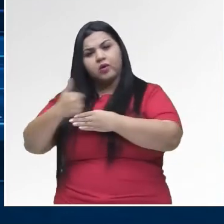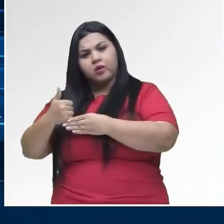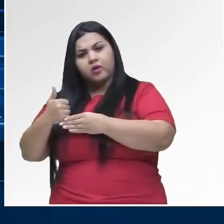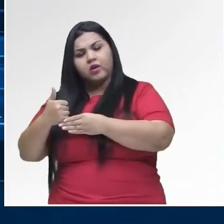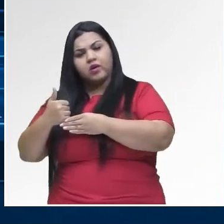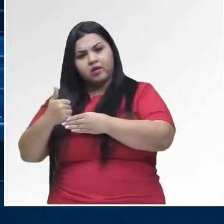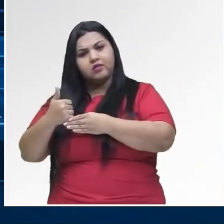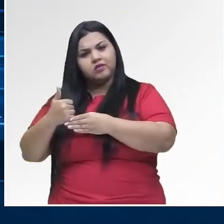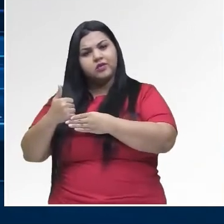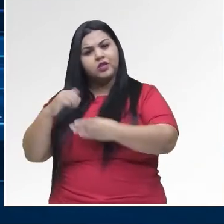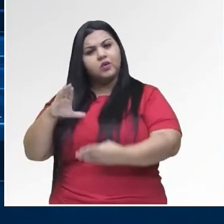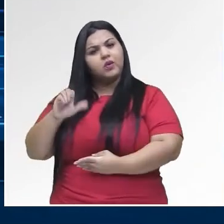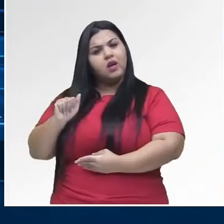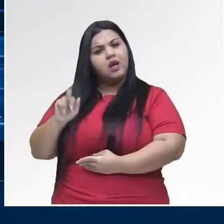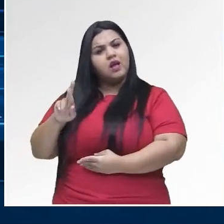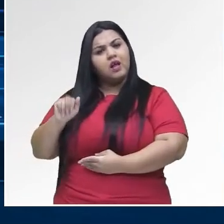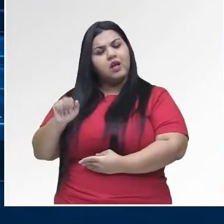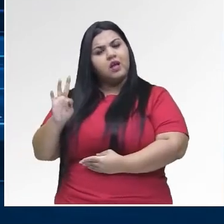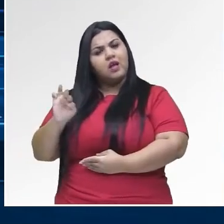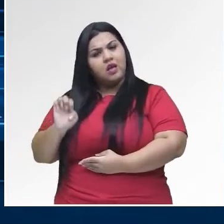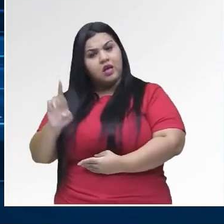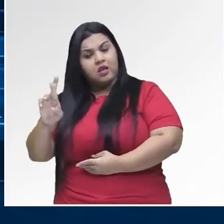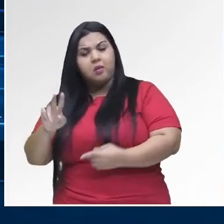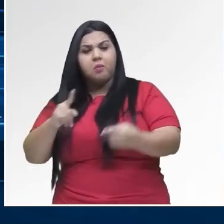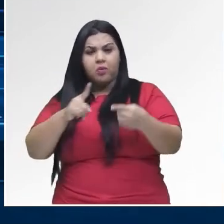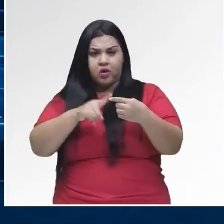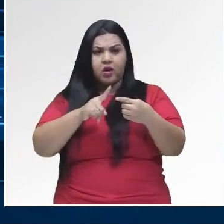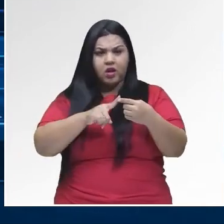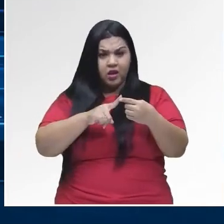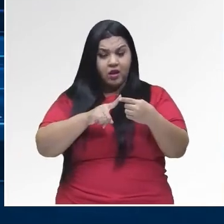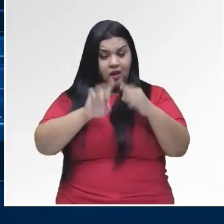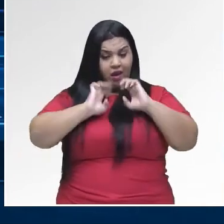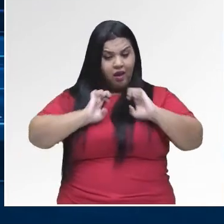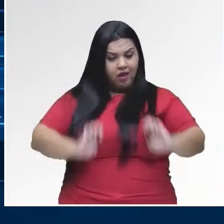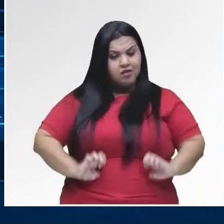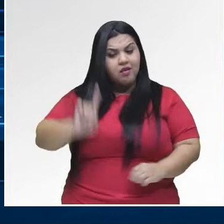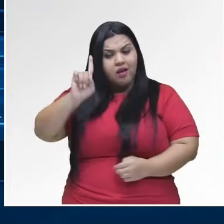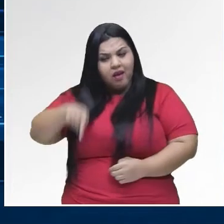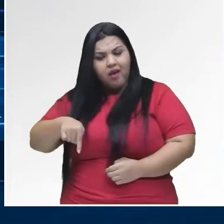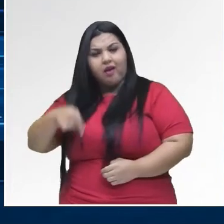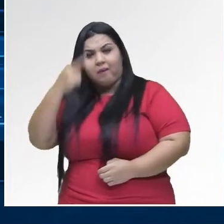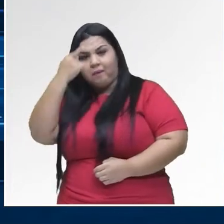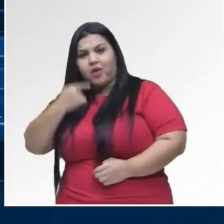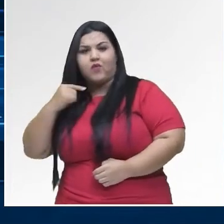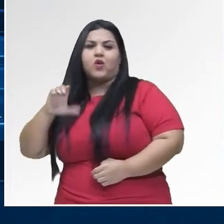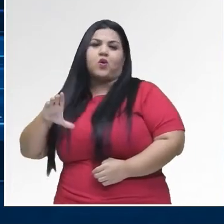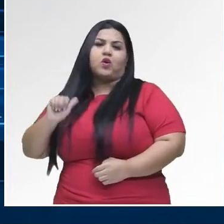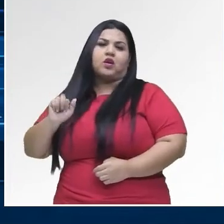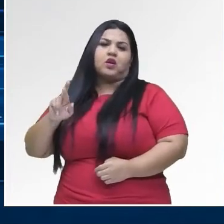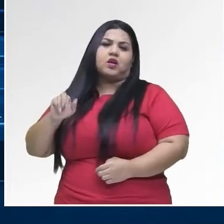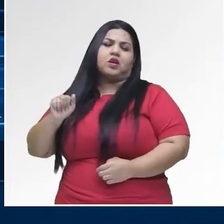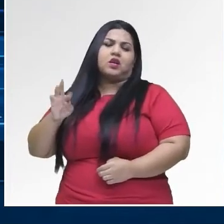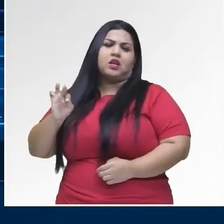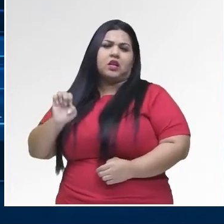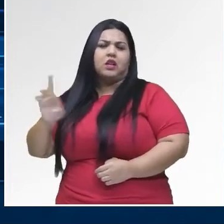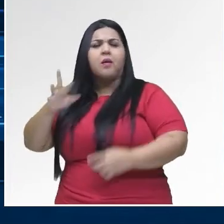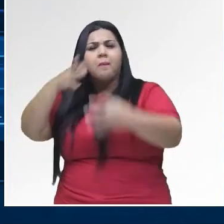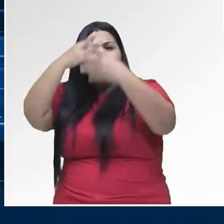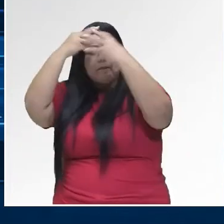e o caráter. Porque ética é caráter da pessoa. O caráter é uma coisa mais abstrata,